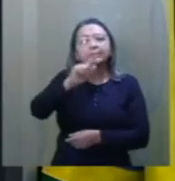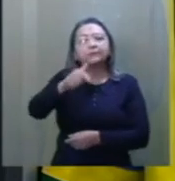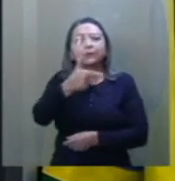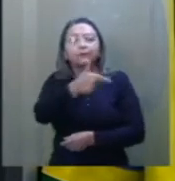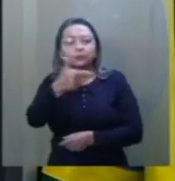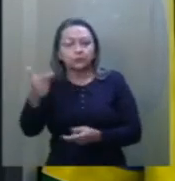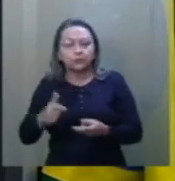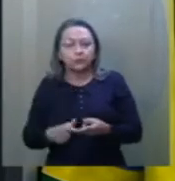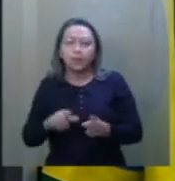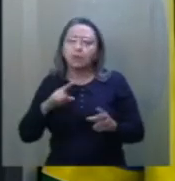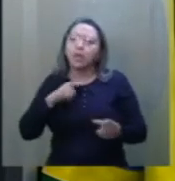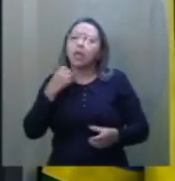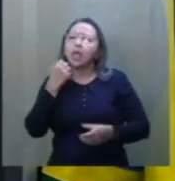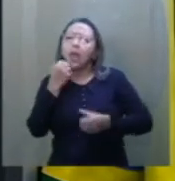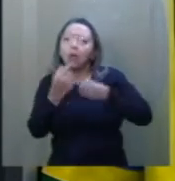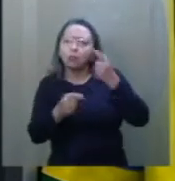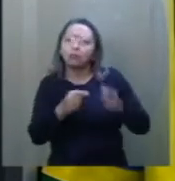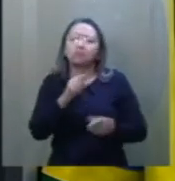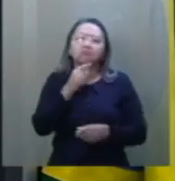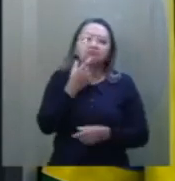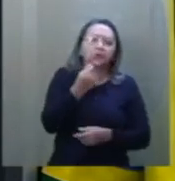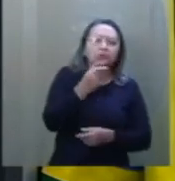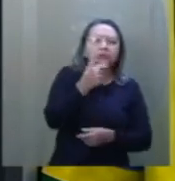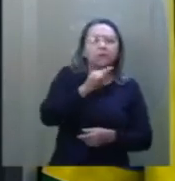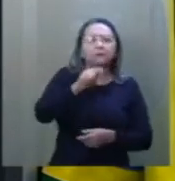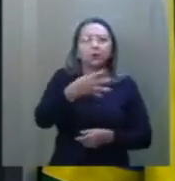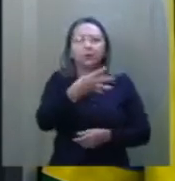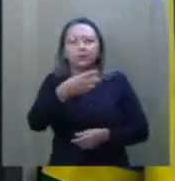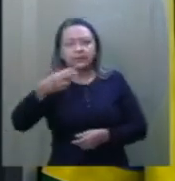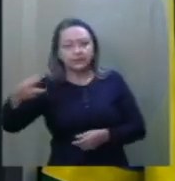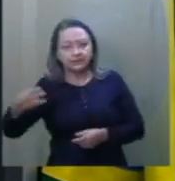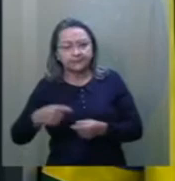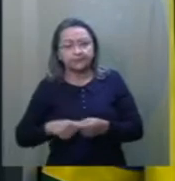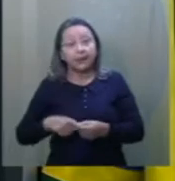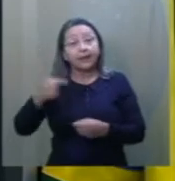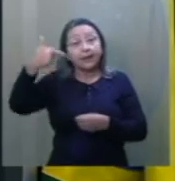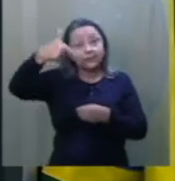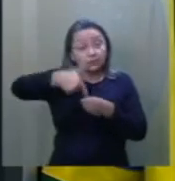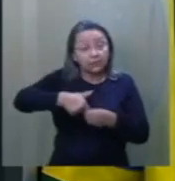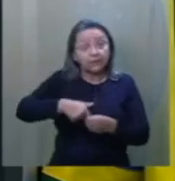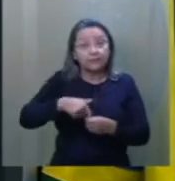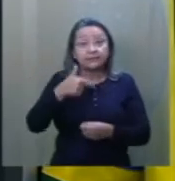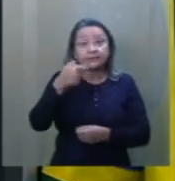Normal, tem posto que chega a R$ 7,43 e a gasolina R$ 7,48 em média.